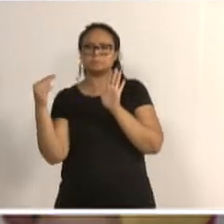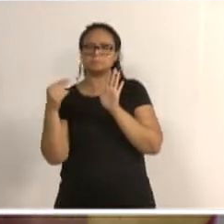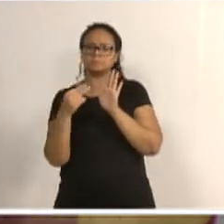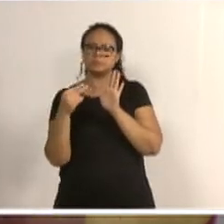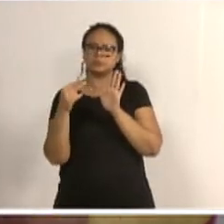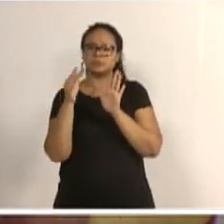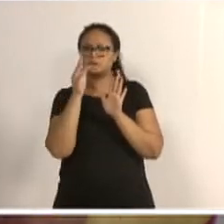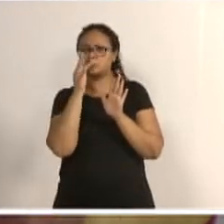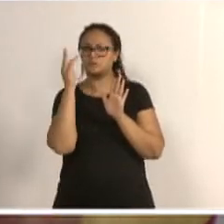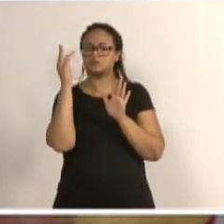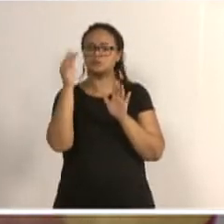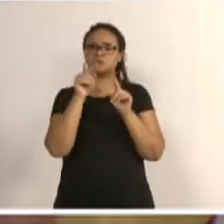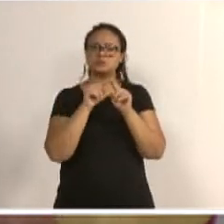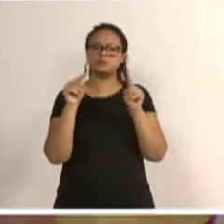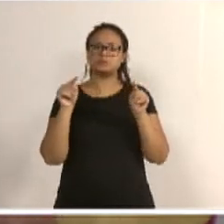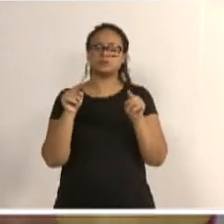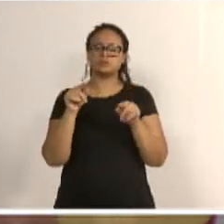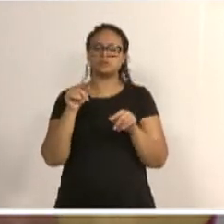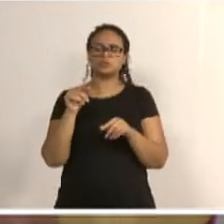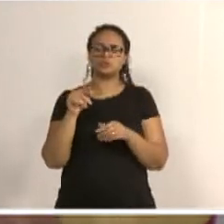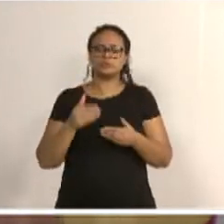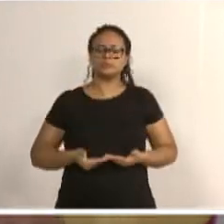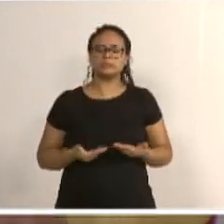futuro do serviço público aqui em Blumenau?